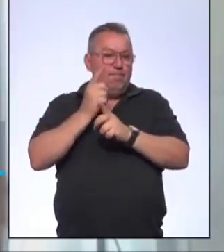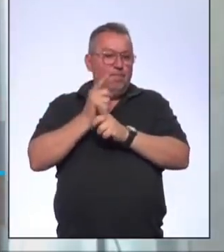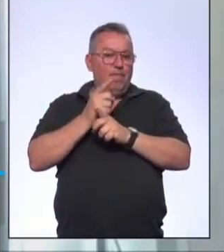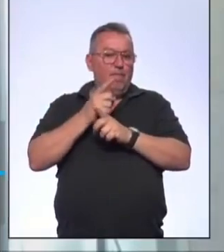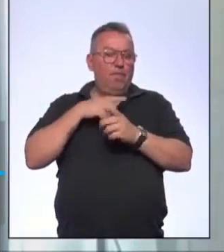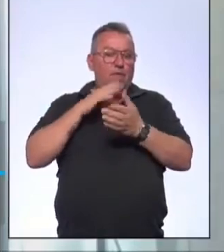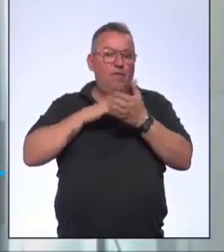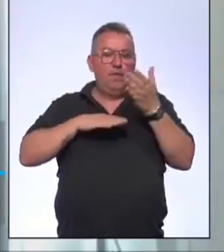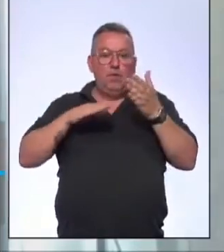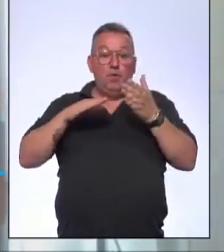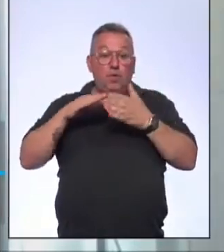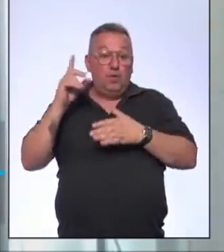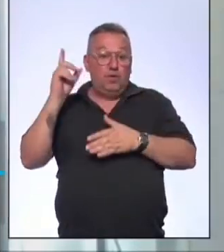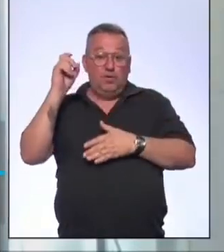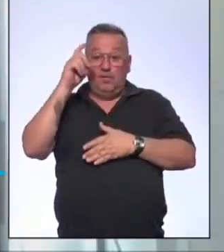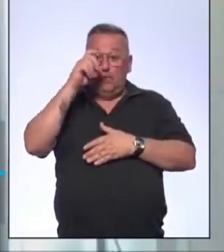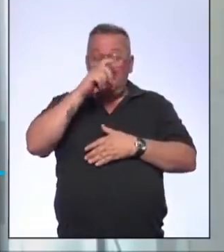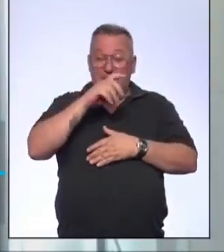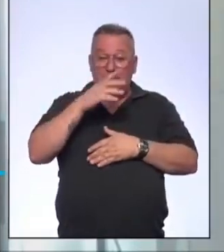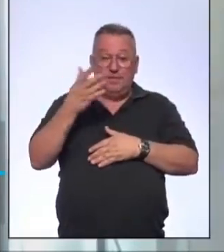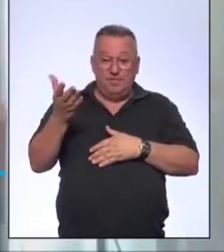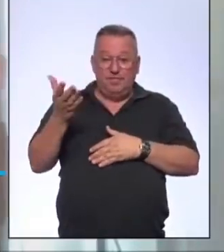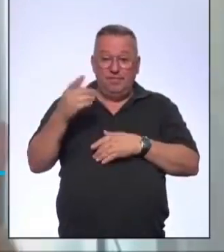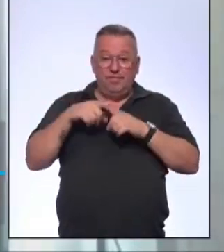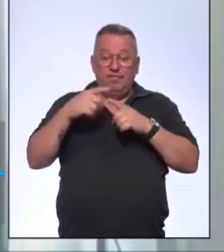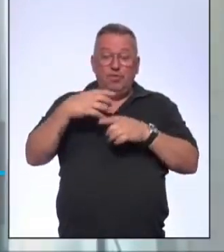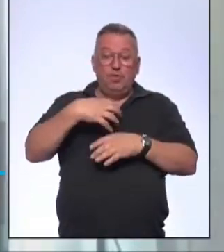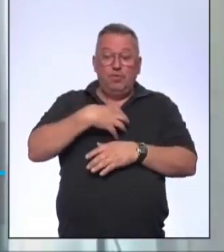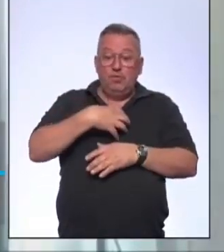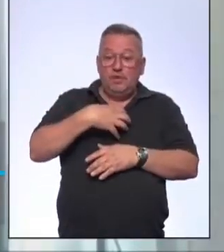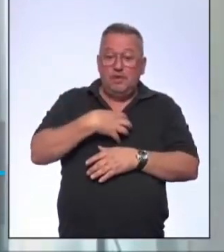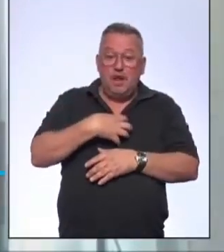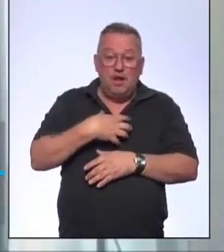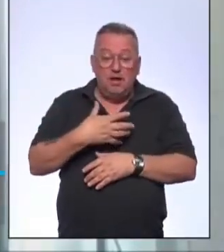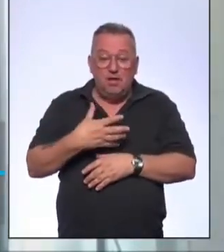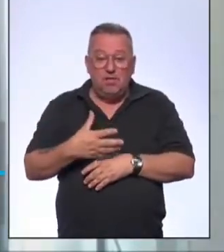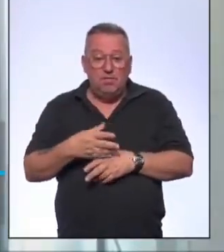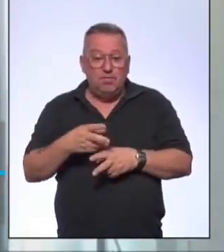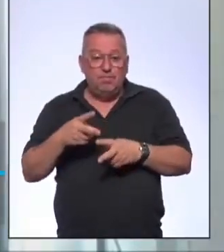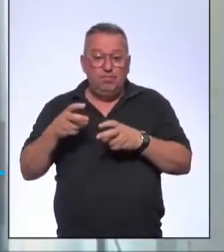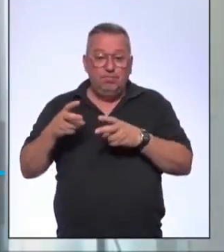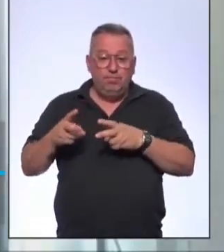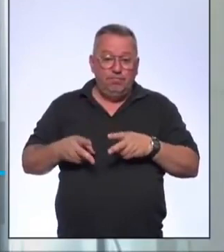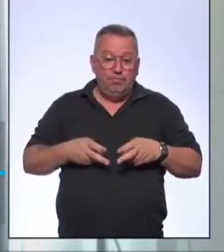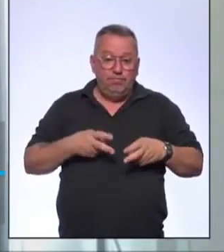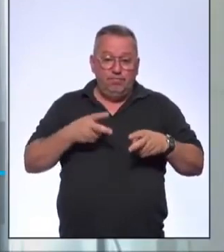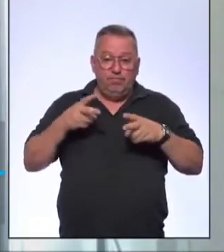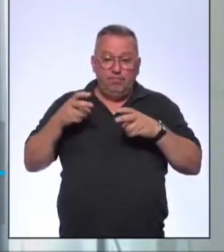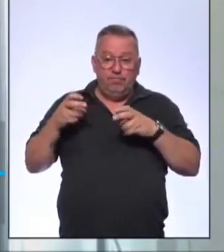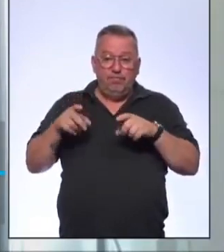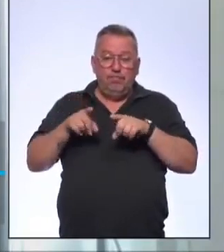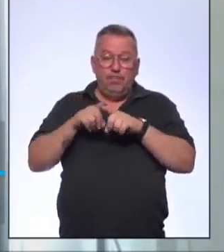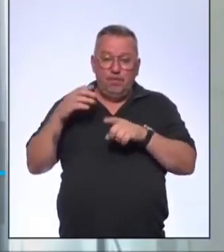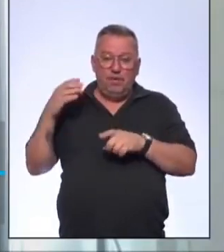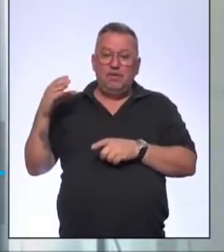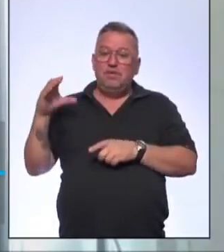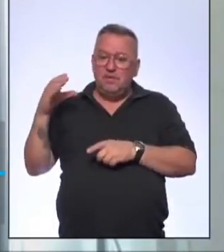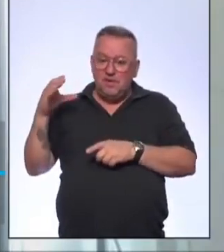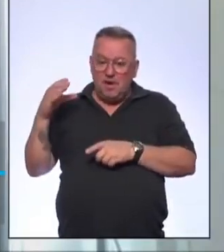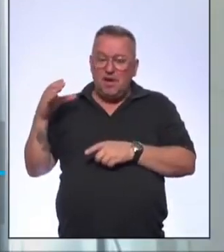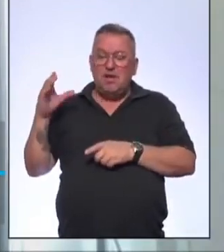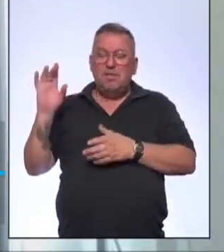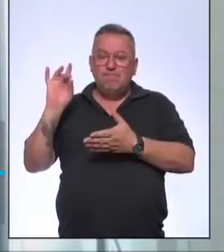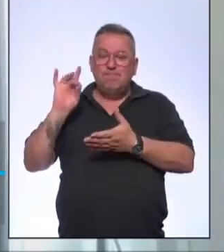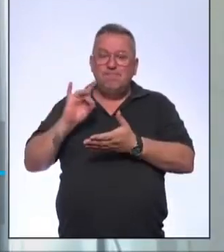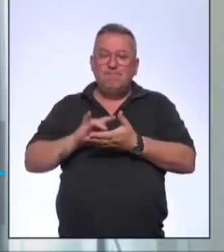toda a complexidade de sintomas, de percepções e tudo mais. Isso é ciência, né, professor? Isso é ciência